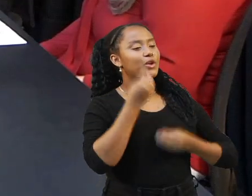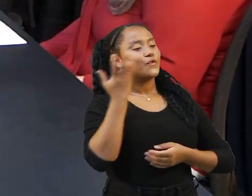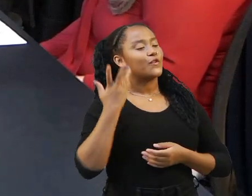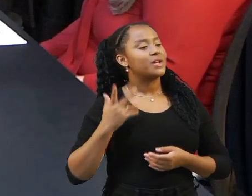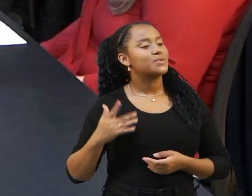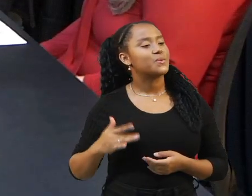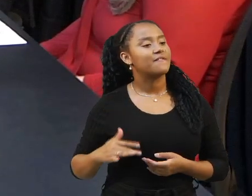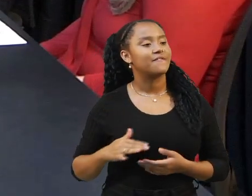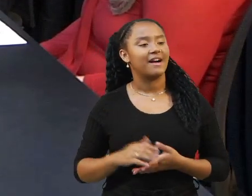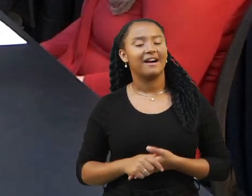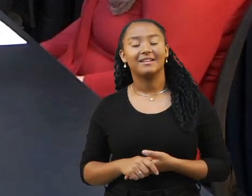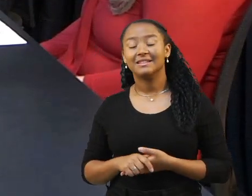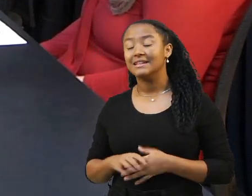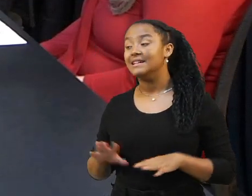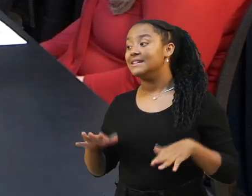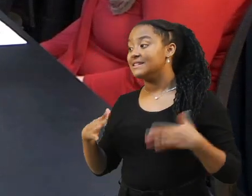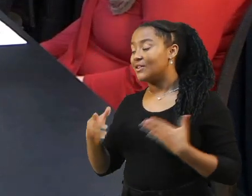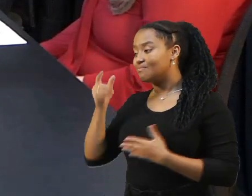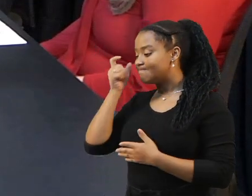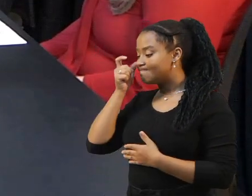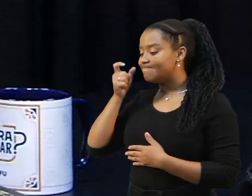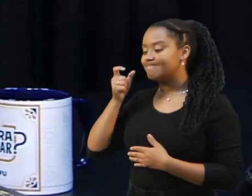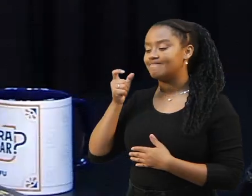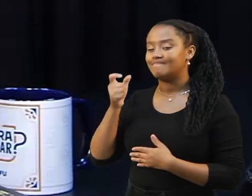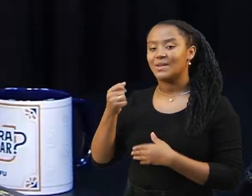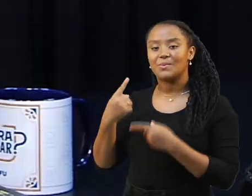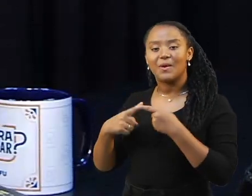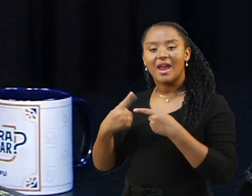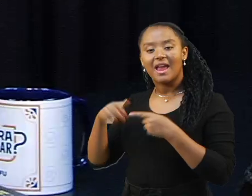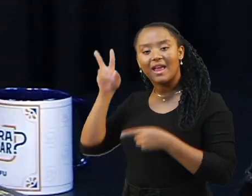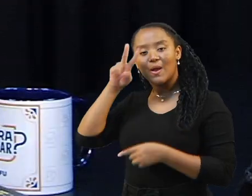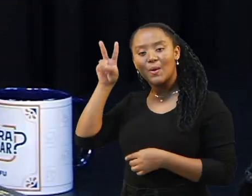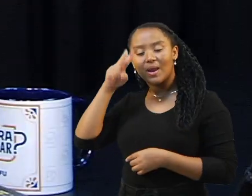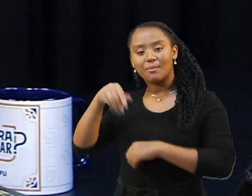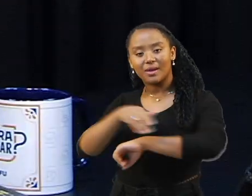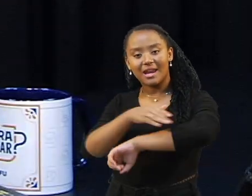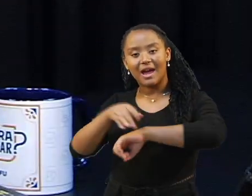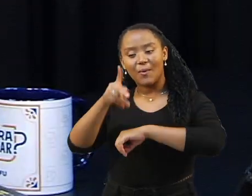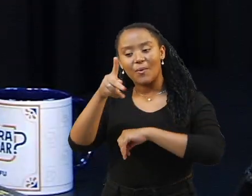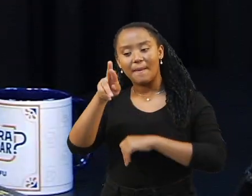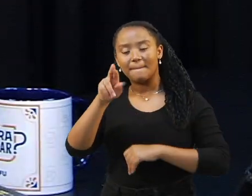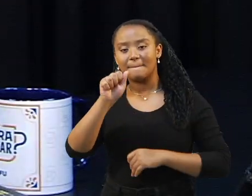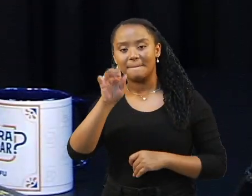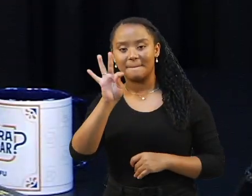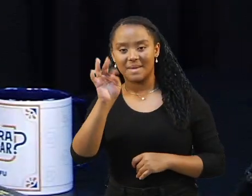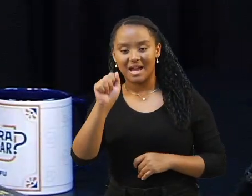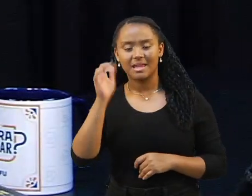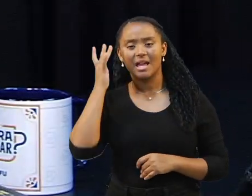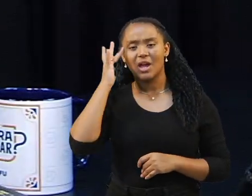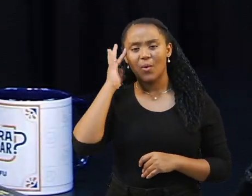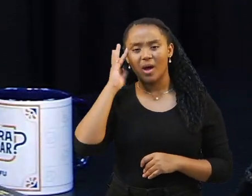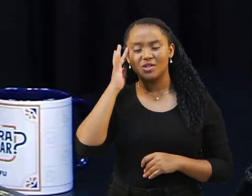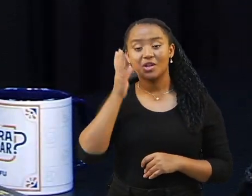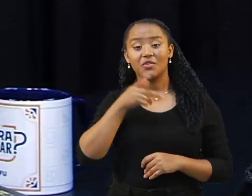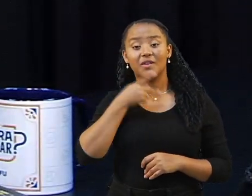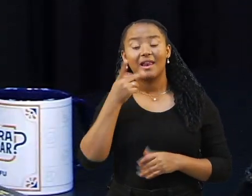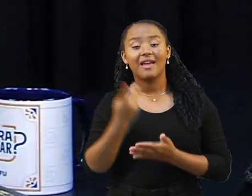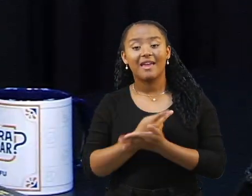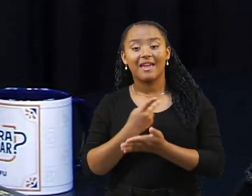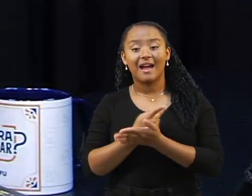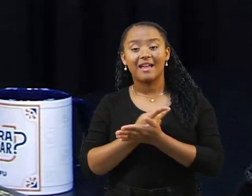muito interessante. Eu me recordo que na Rua Prata, eu acho que eu falei errado, eu nasci foi